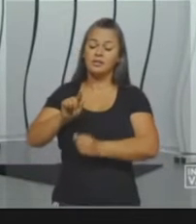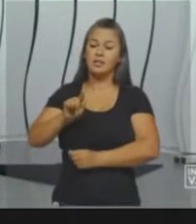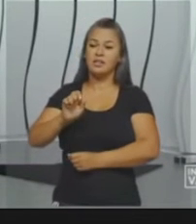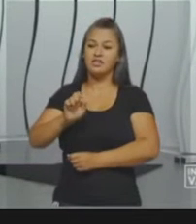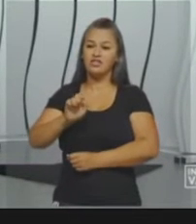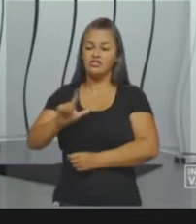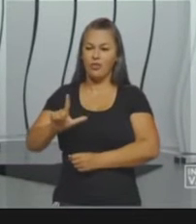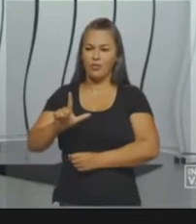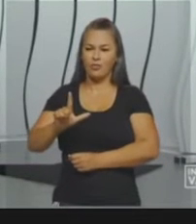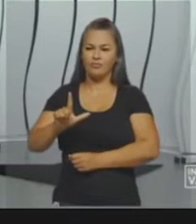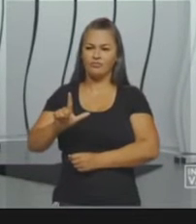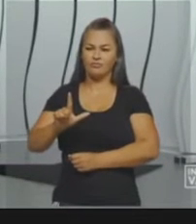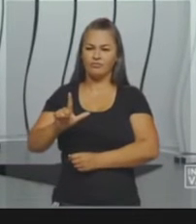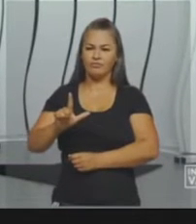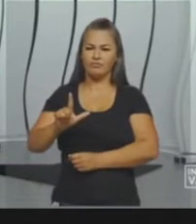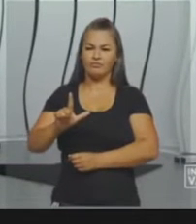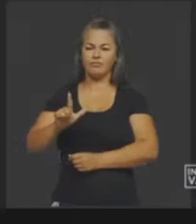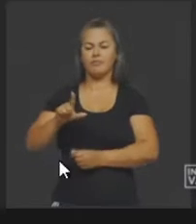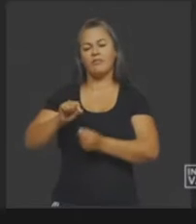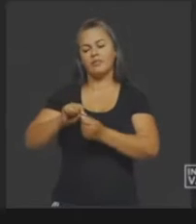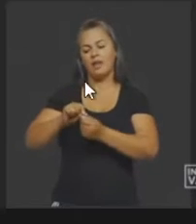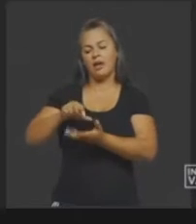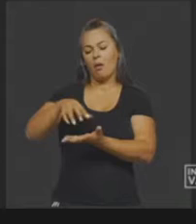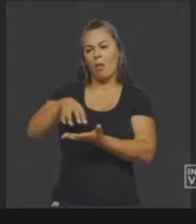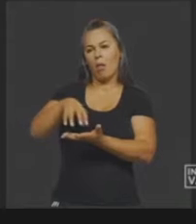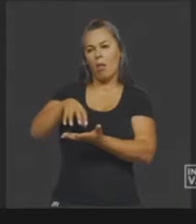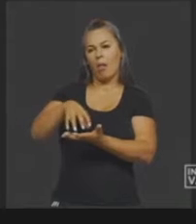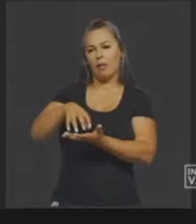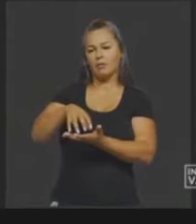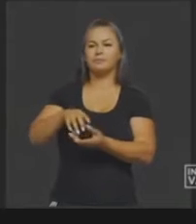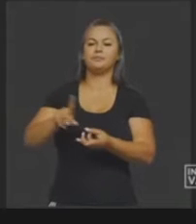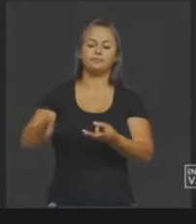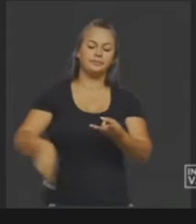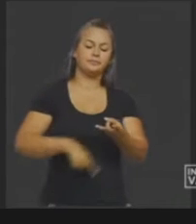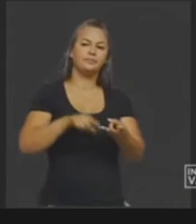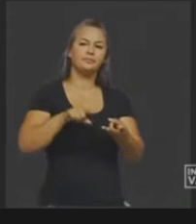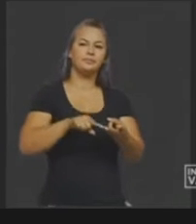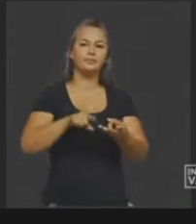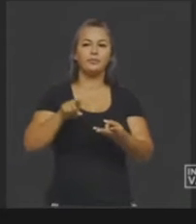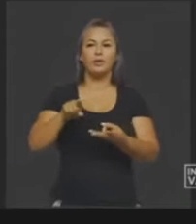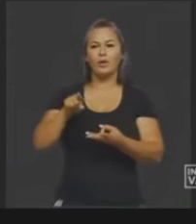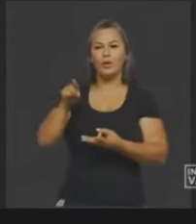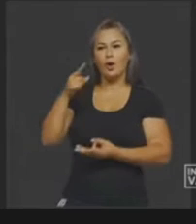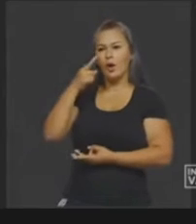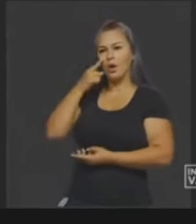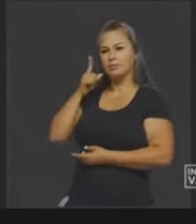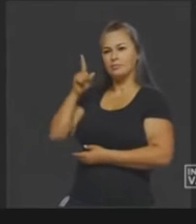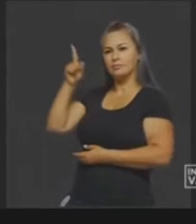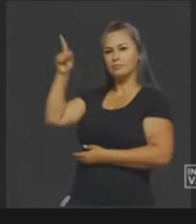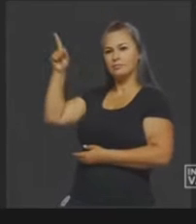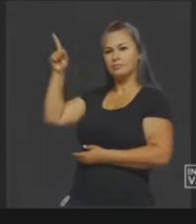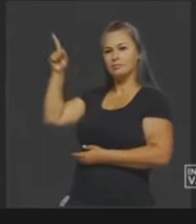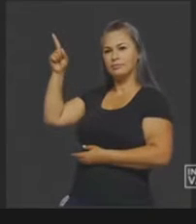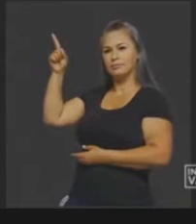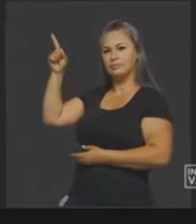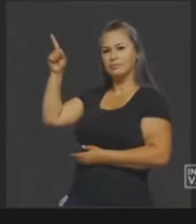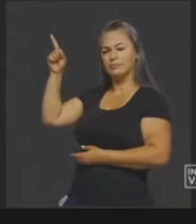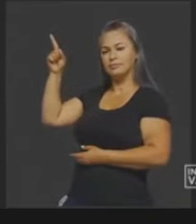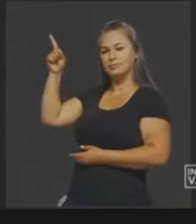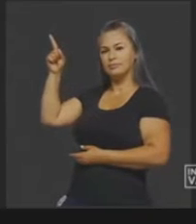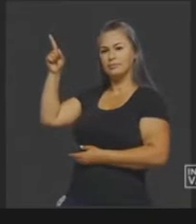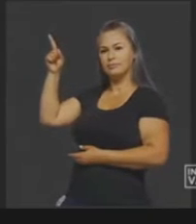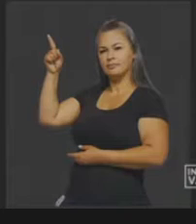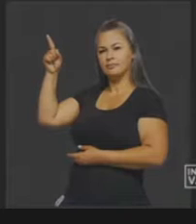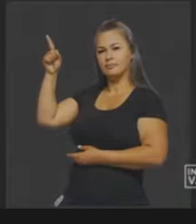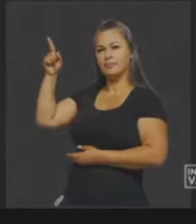protoctistas, agora unicelulares, formados de uma célula apenas, são os protozoários, que nós conhecemos mais aqueles que causam doenças, né? Então, eles